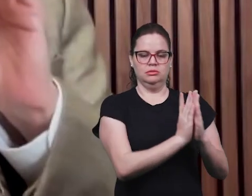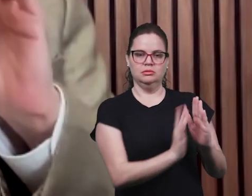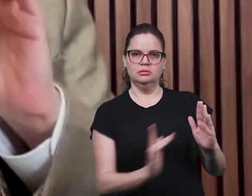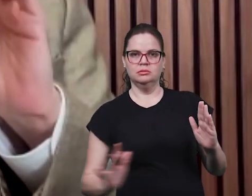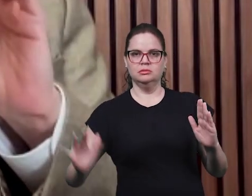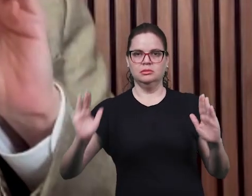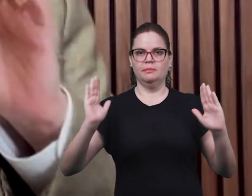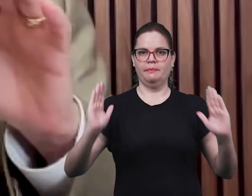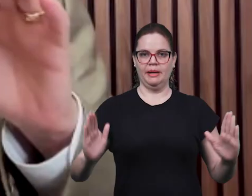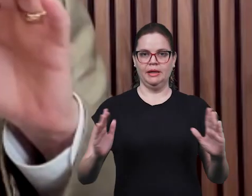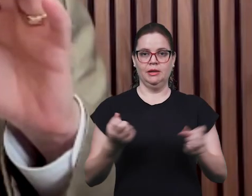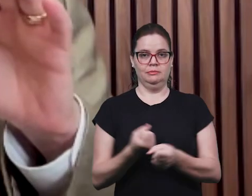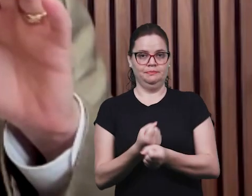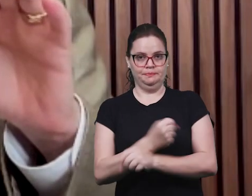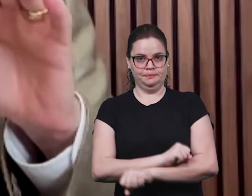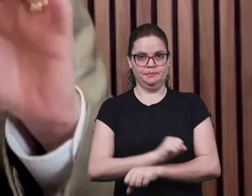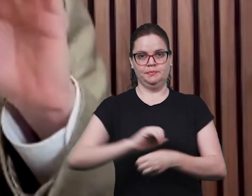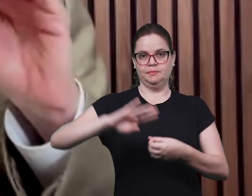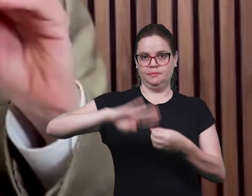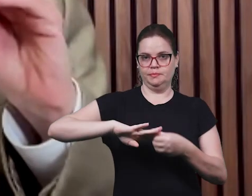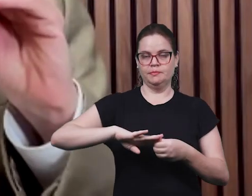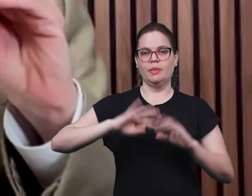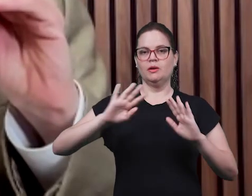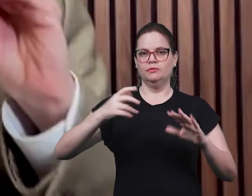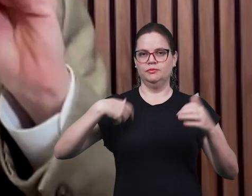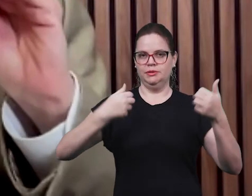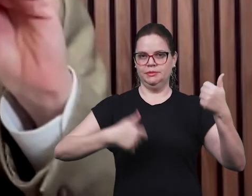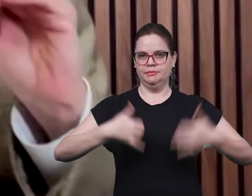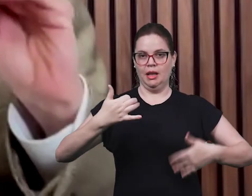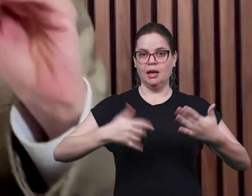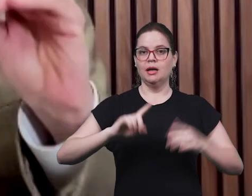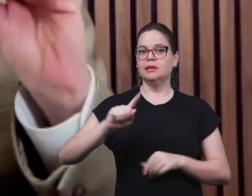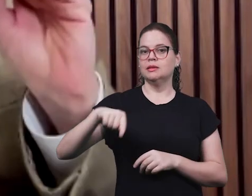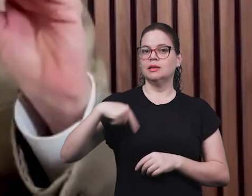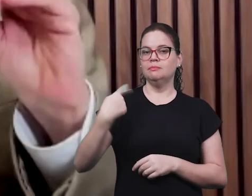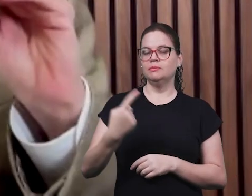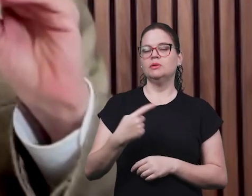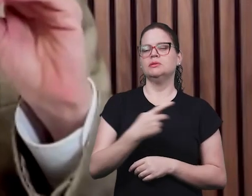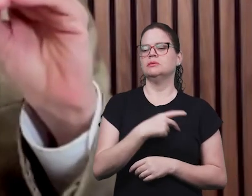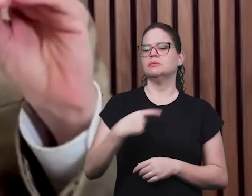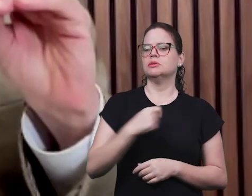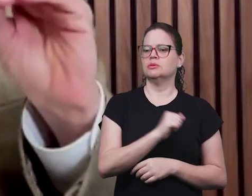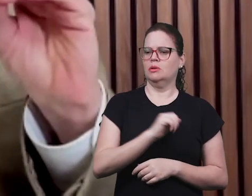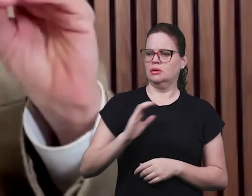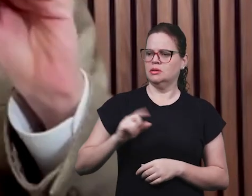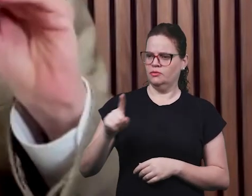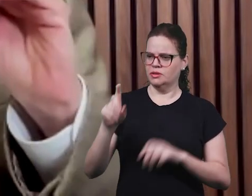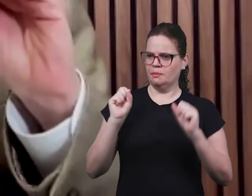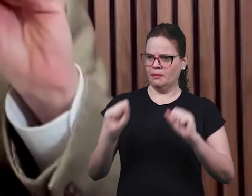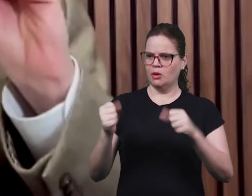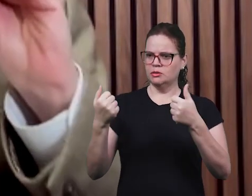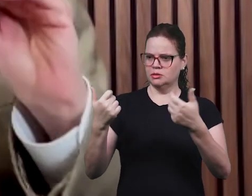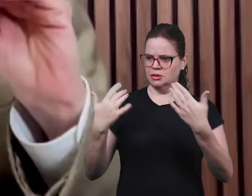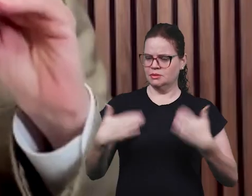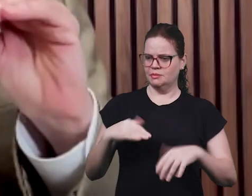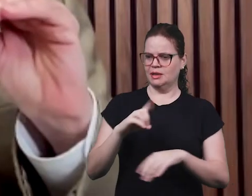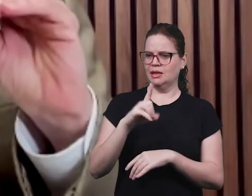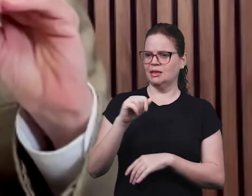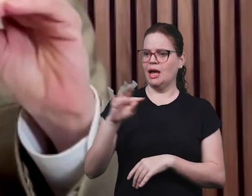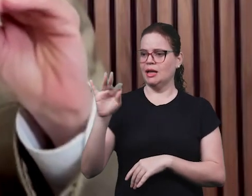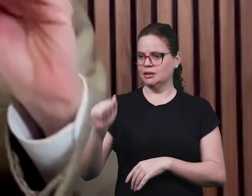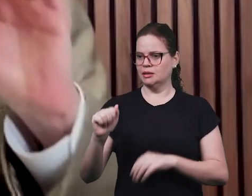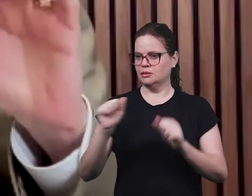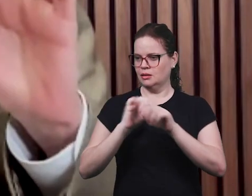fazer um breve relato e depois, pastor Antônio Carlos, seria muito bom se você pudesse dar essas datas